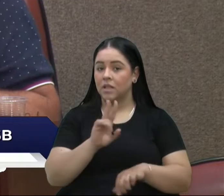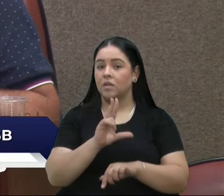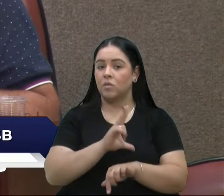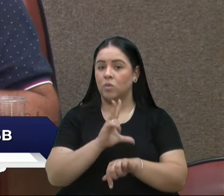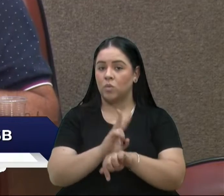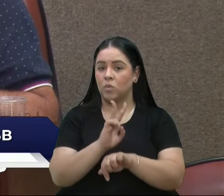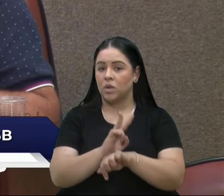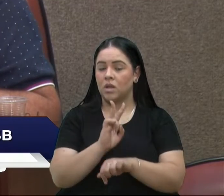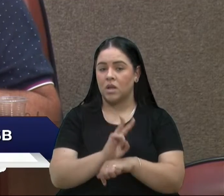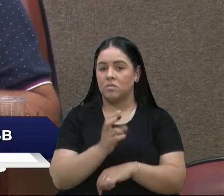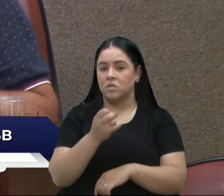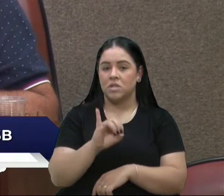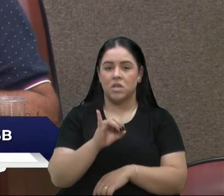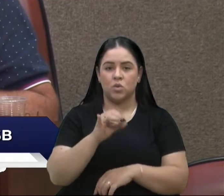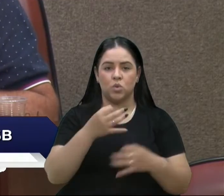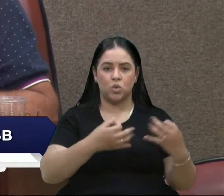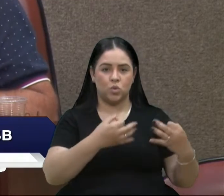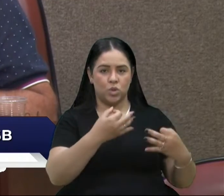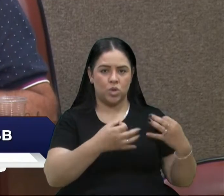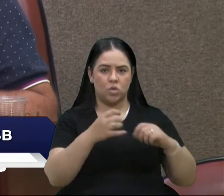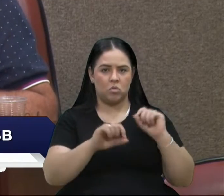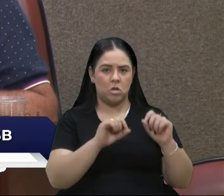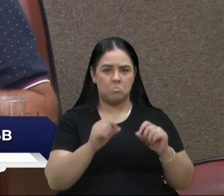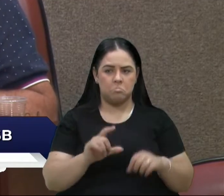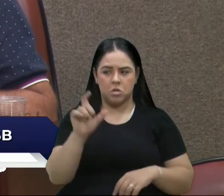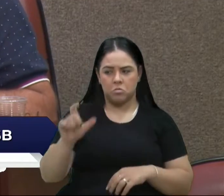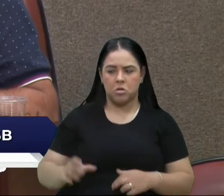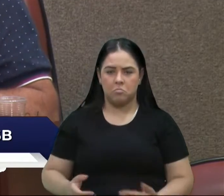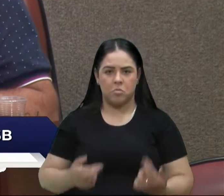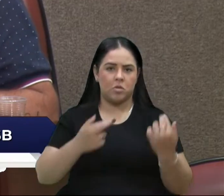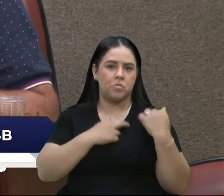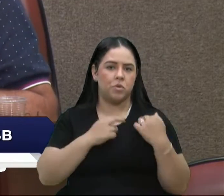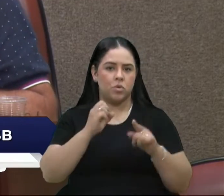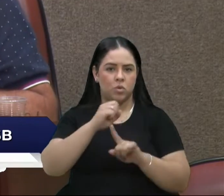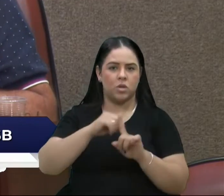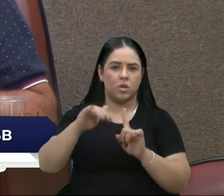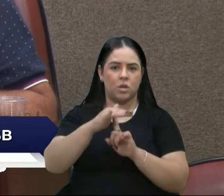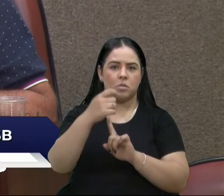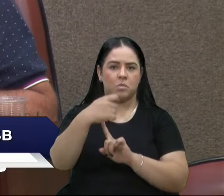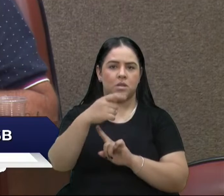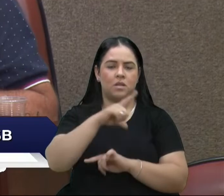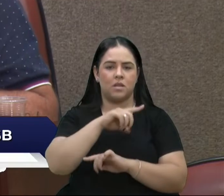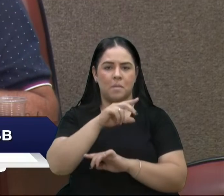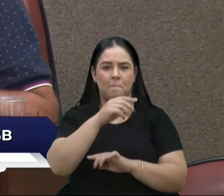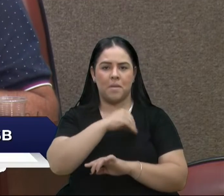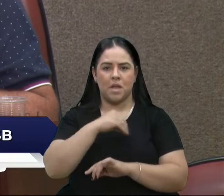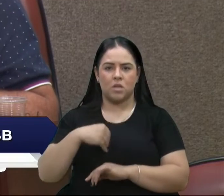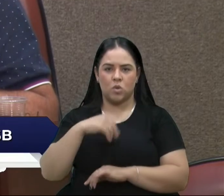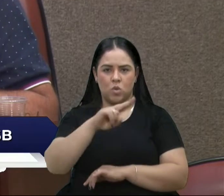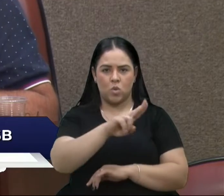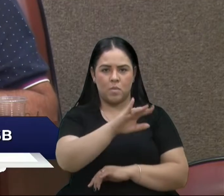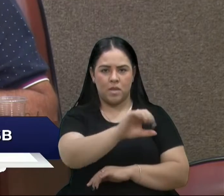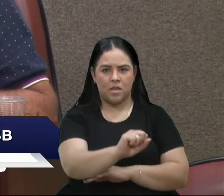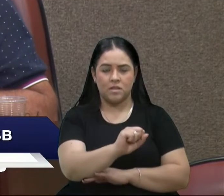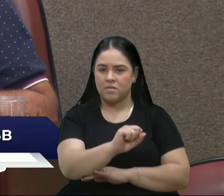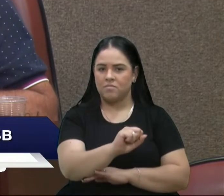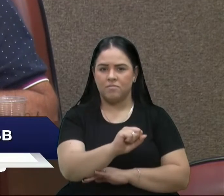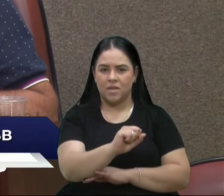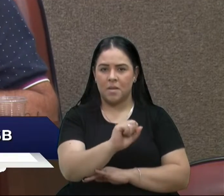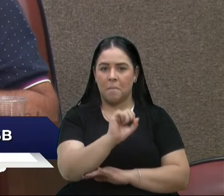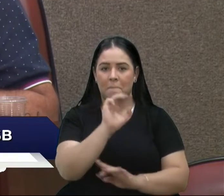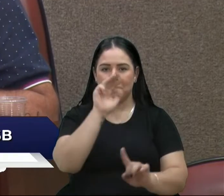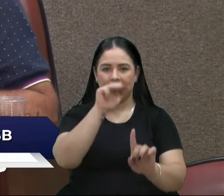se é o jurídico, não sei se tem uma pessoa responsável. A sociedade precisa médico nas UBS. Isso tem que ser meta